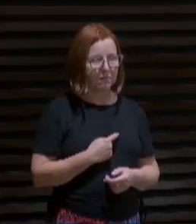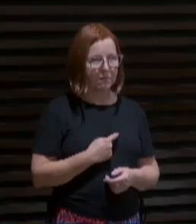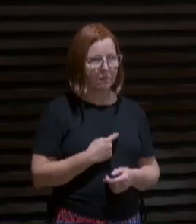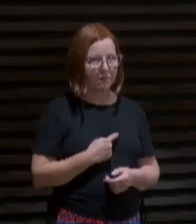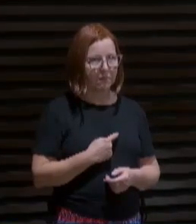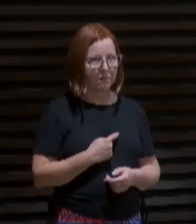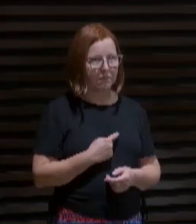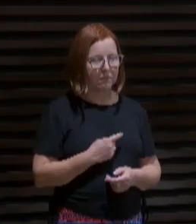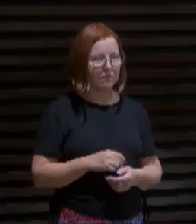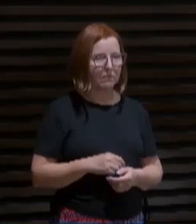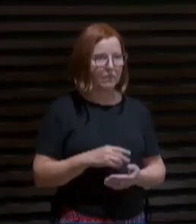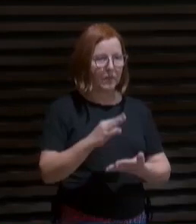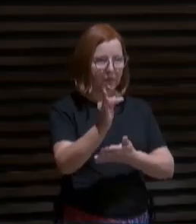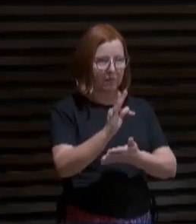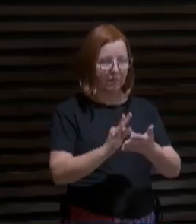Vamos para o texto aqui,